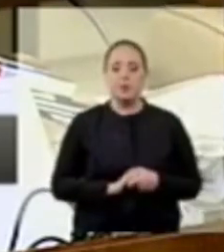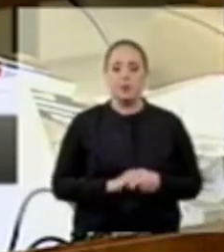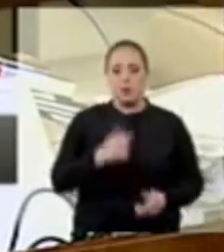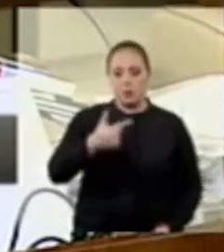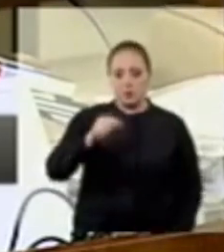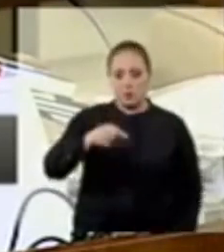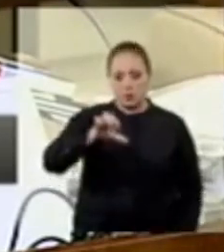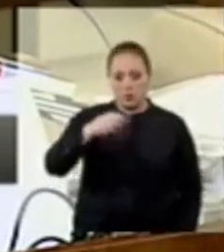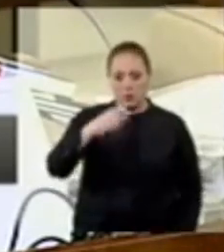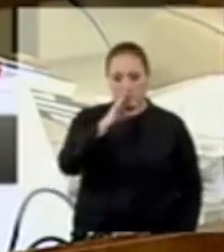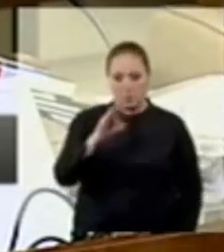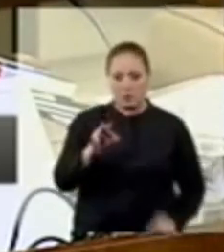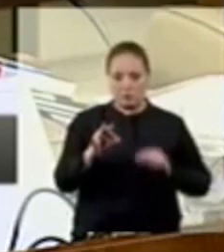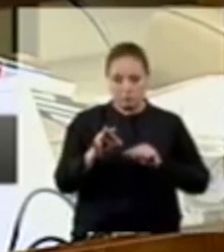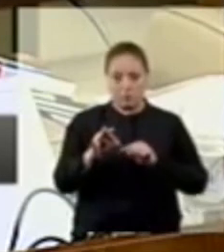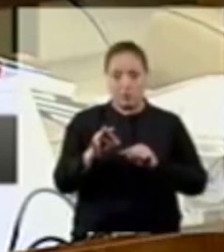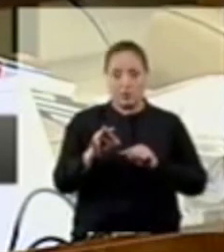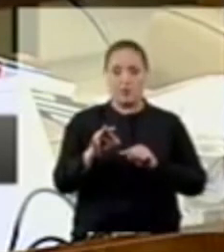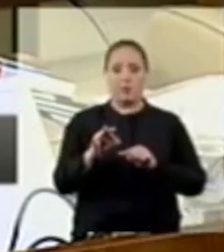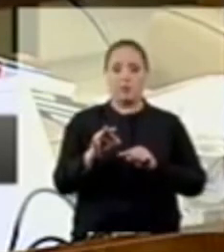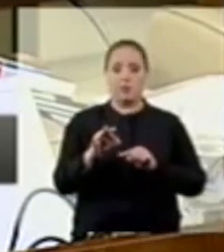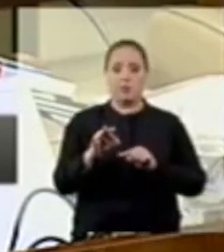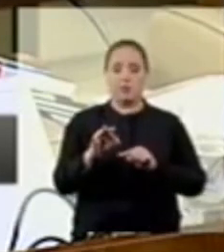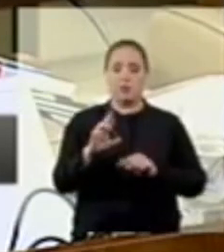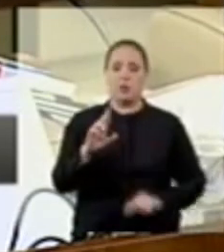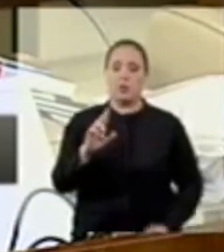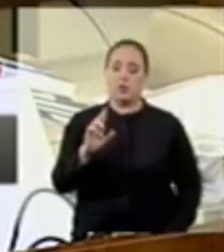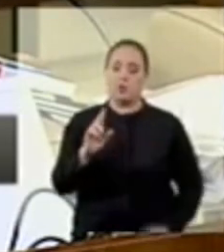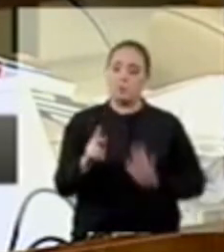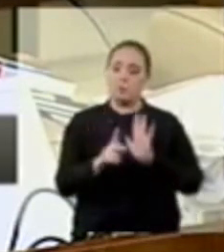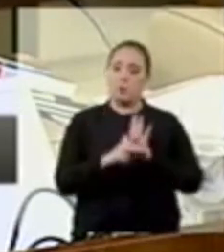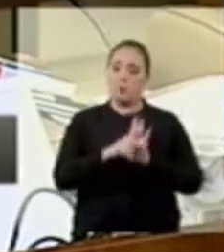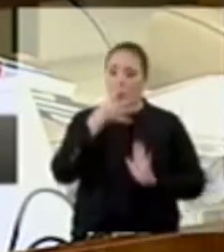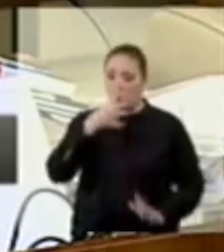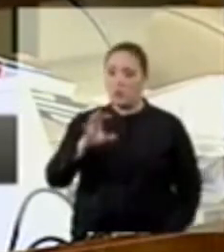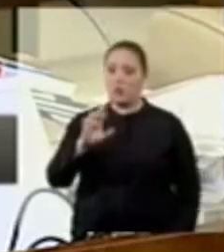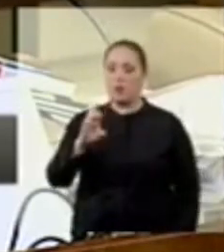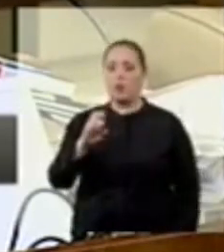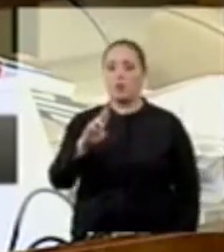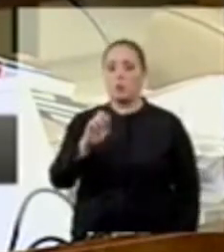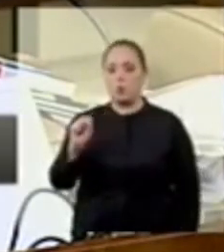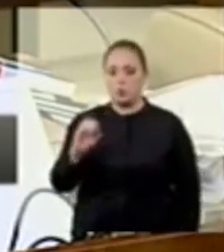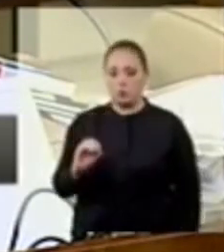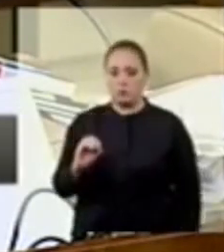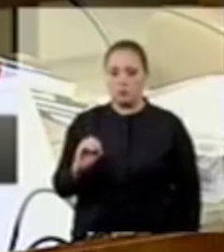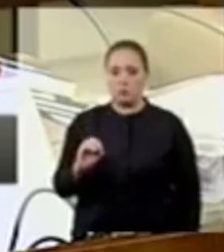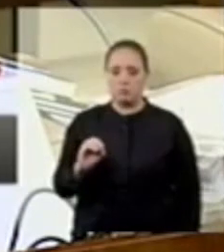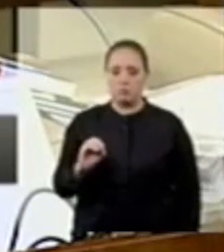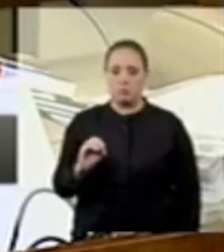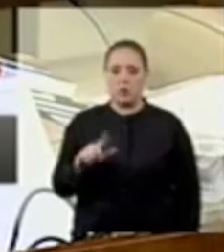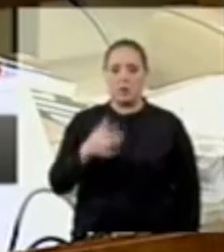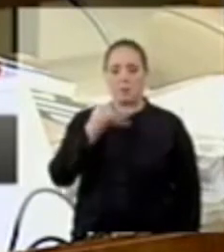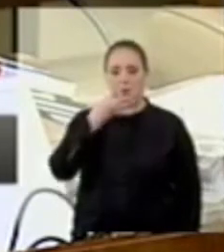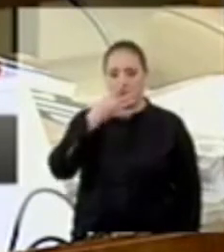2,93 por cento acolhido o recurso da acusação para gravar a situação do réu e não para